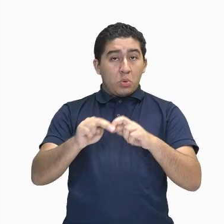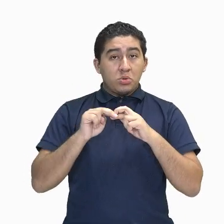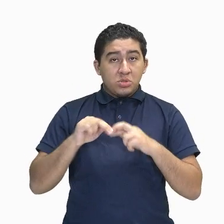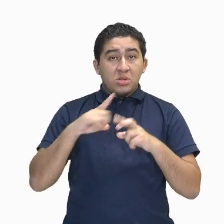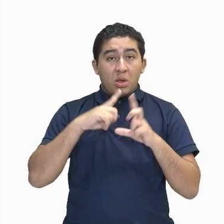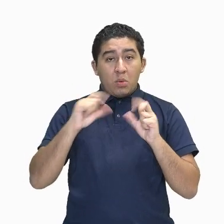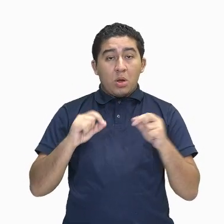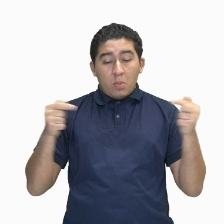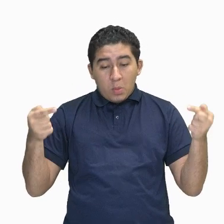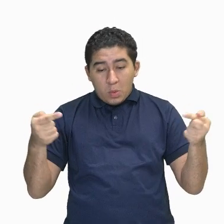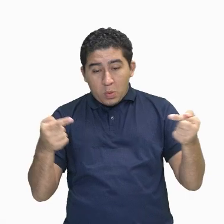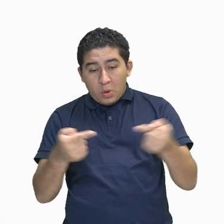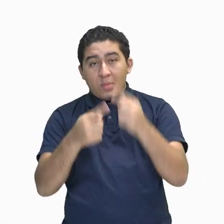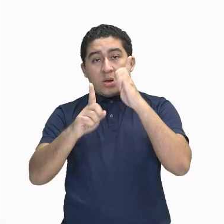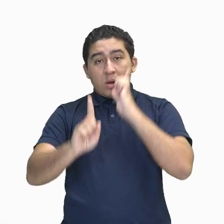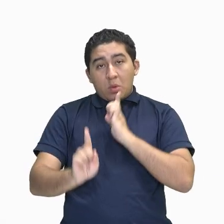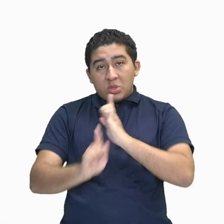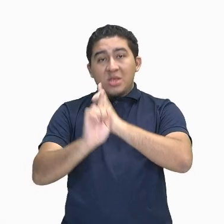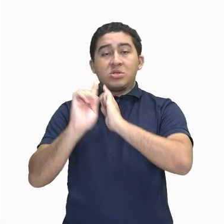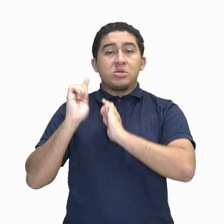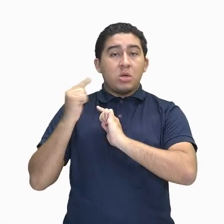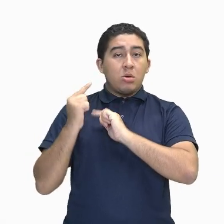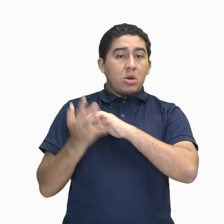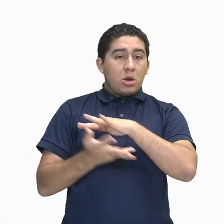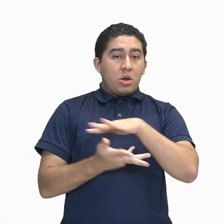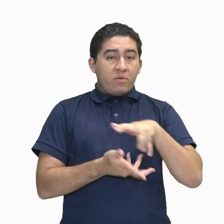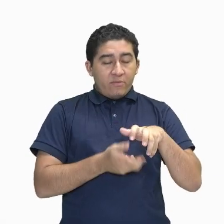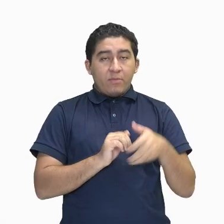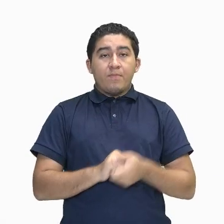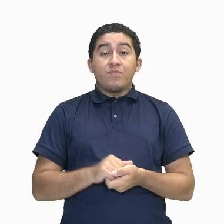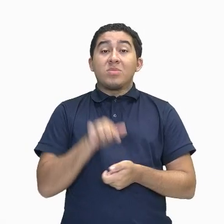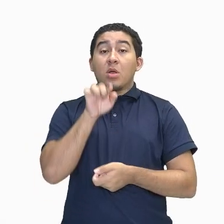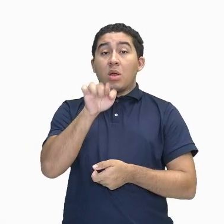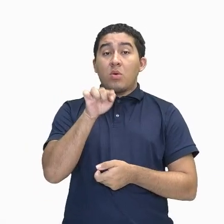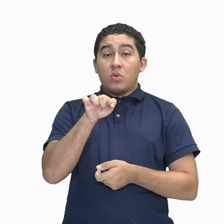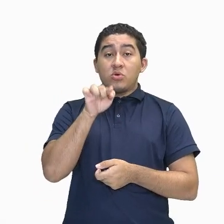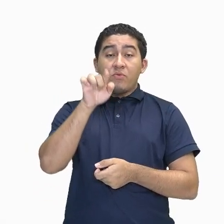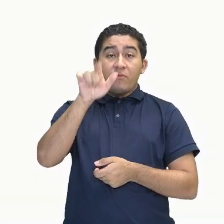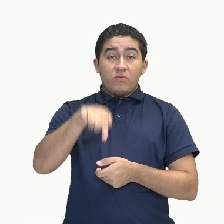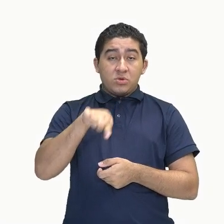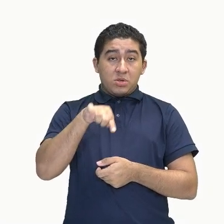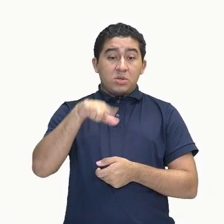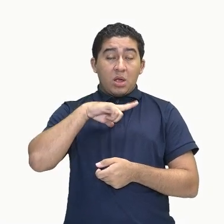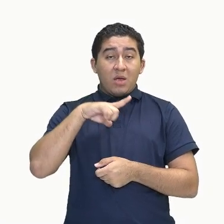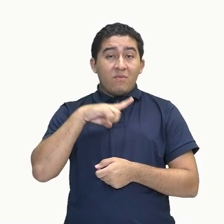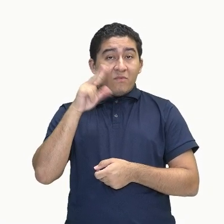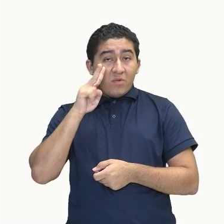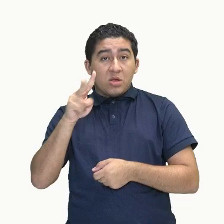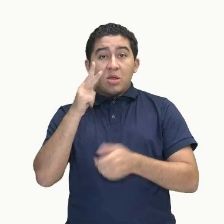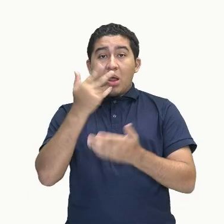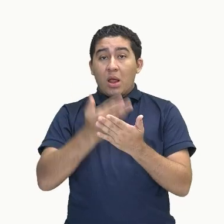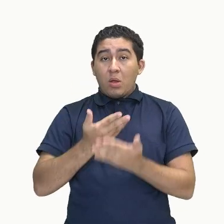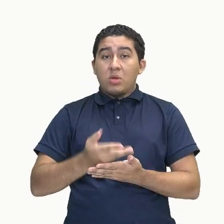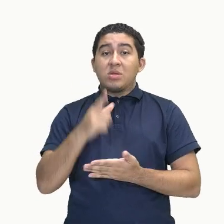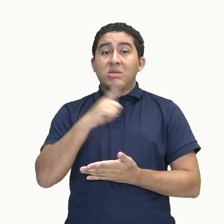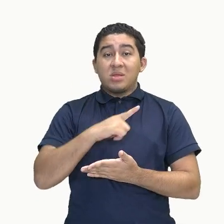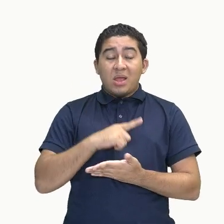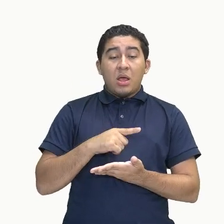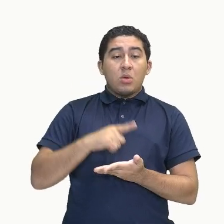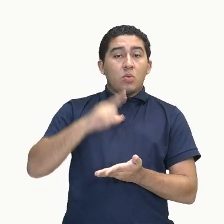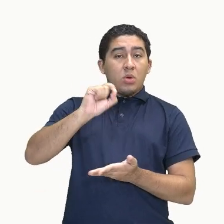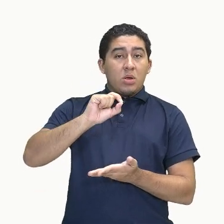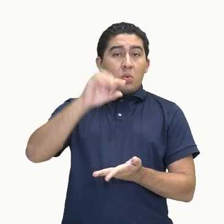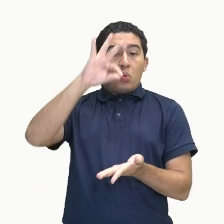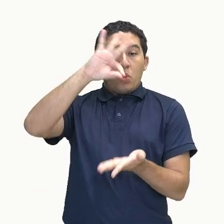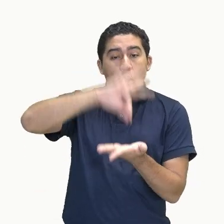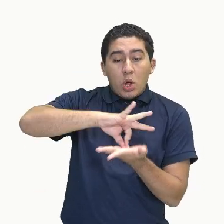coordenada geográfica. Aí onde você está assistindo essa aula, você tem uma coordenada geográfica e ela vai ser composta pelo